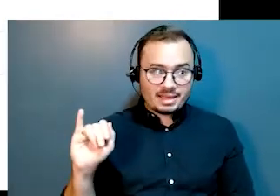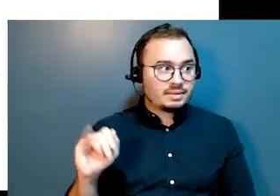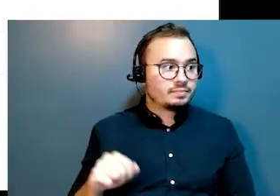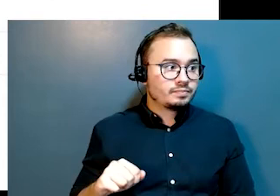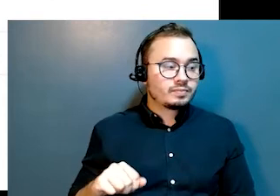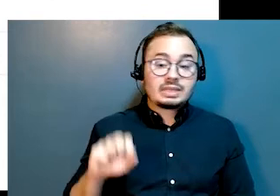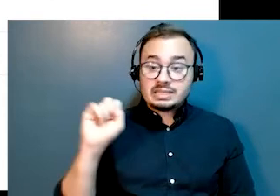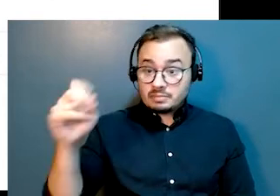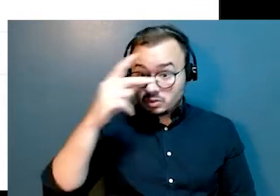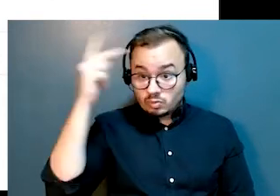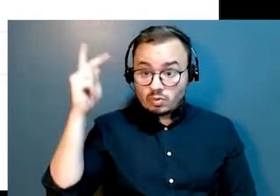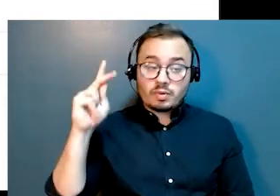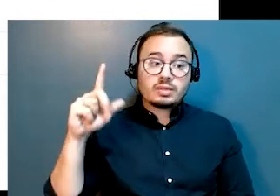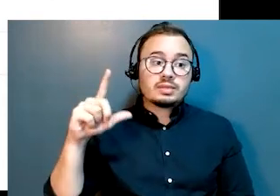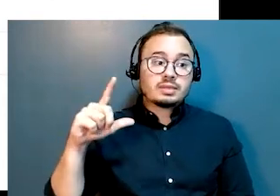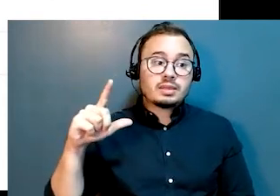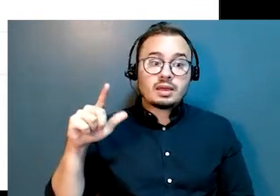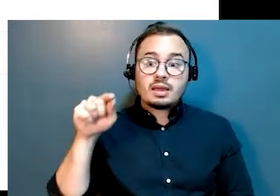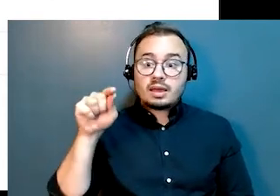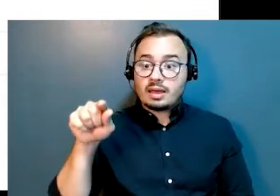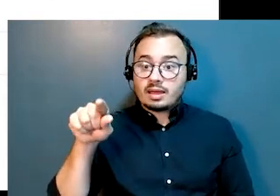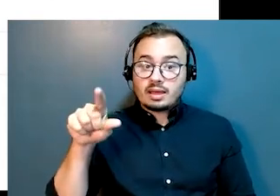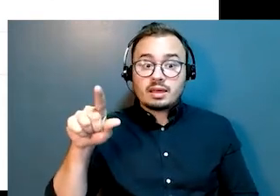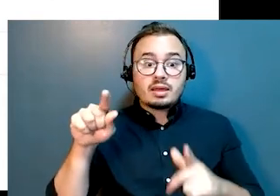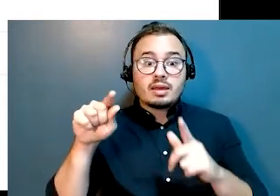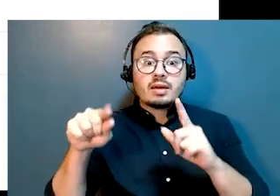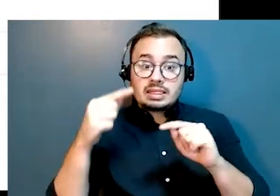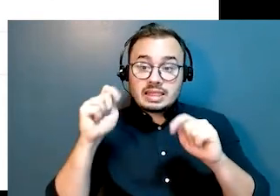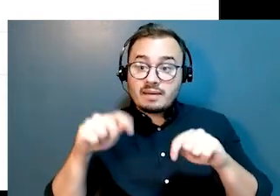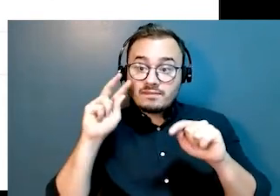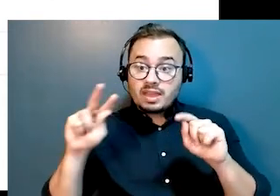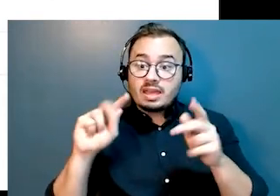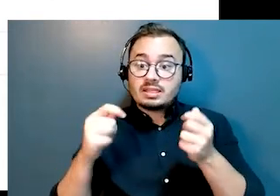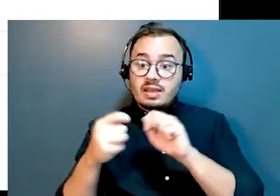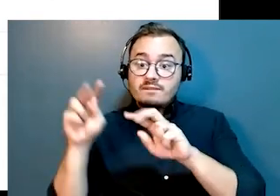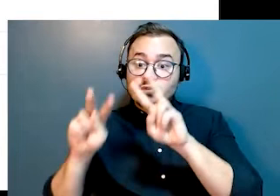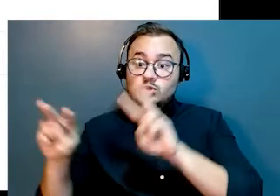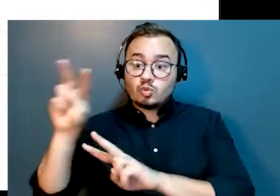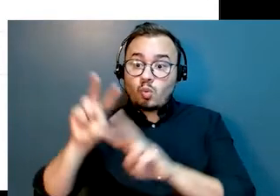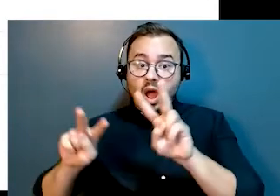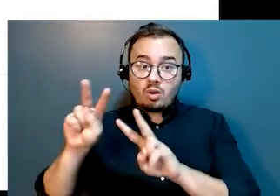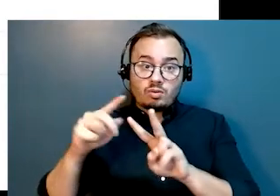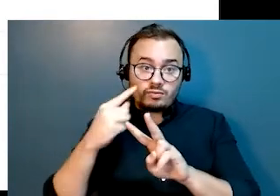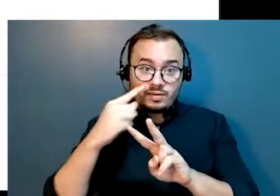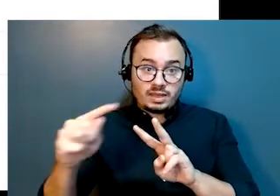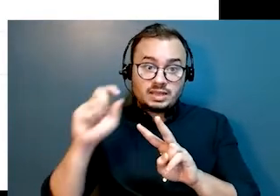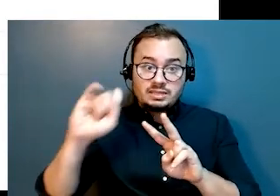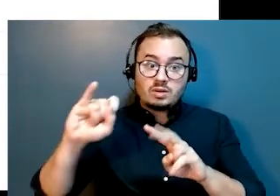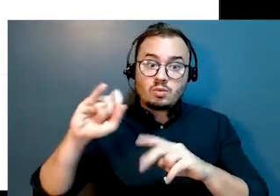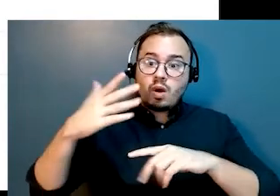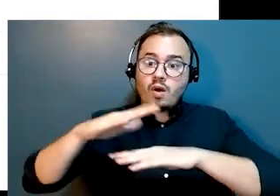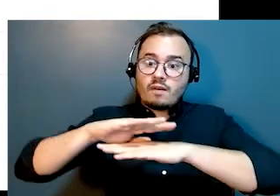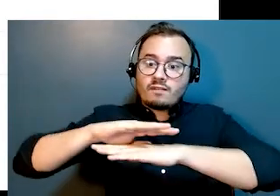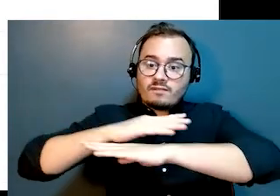auditivo, existe uma representação visual na tela do lado direito dessa ferramenta que indica a frequência